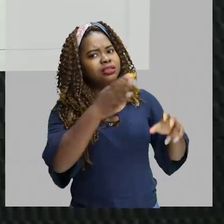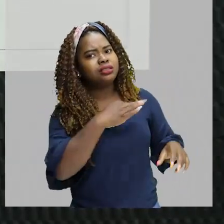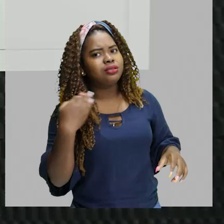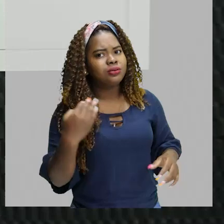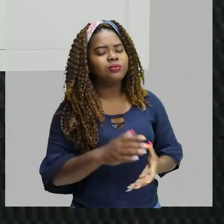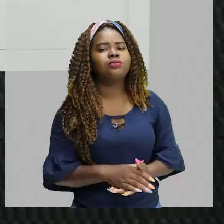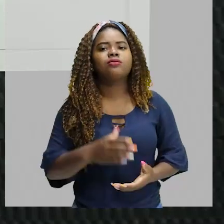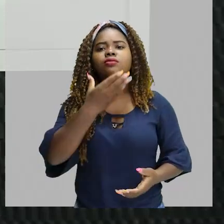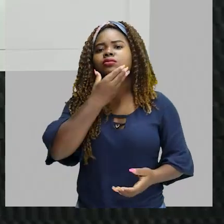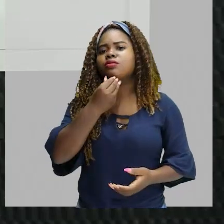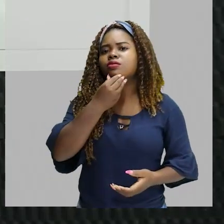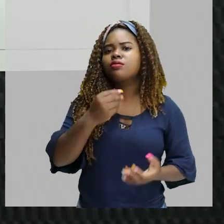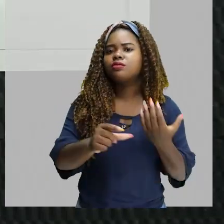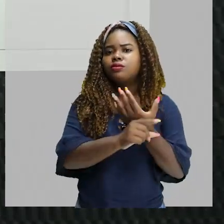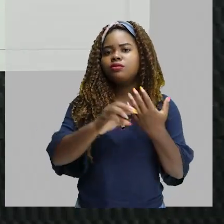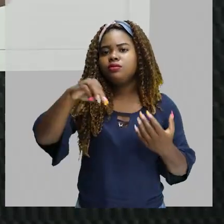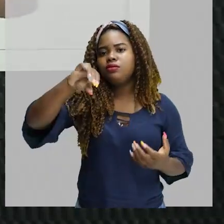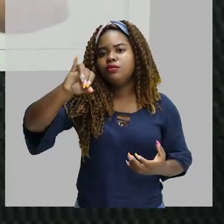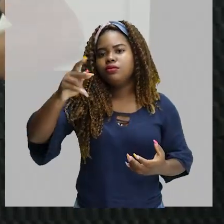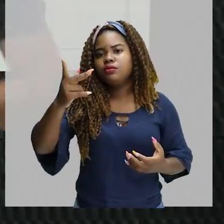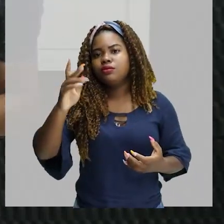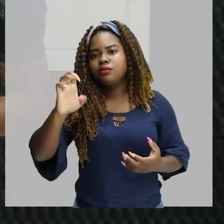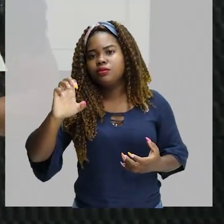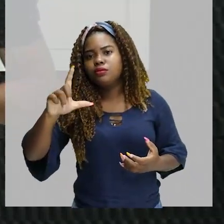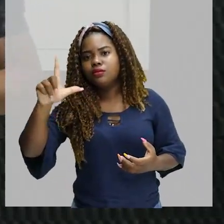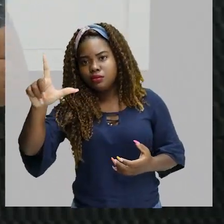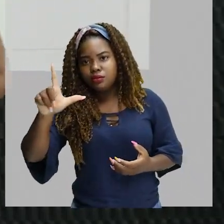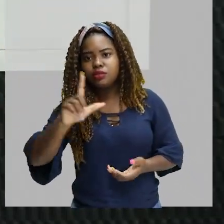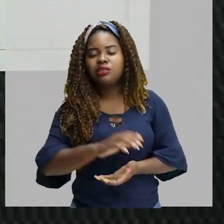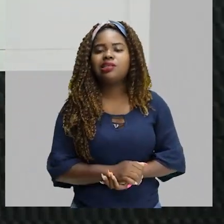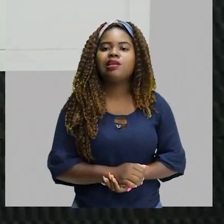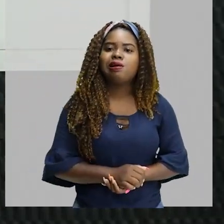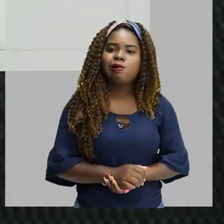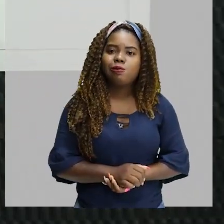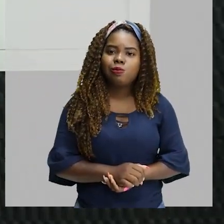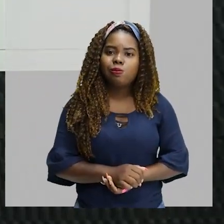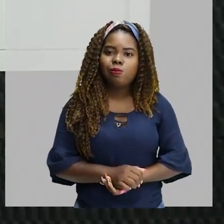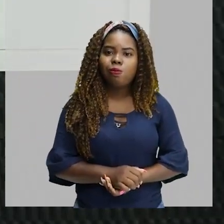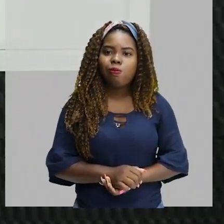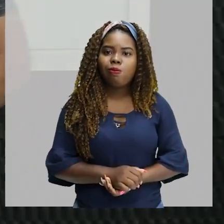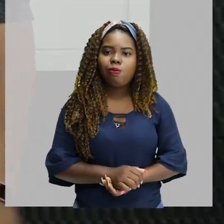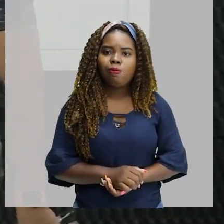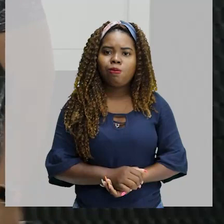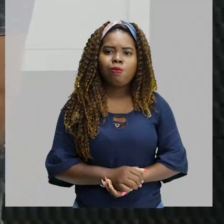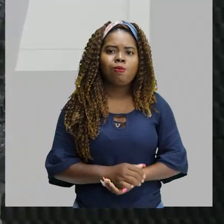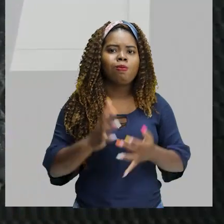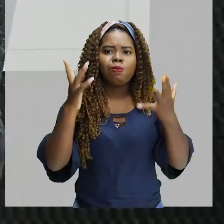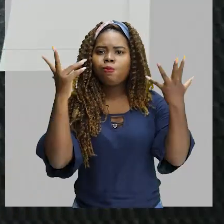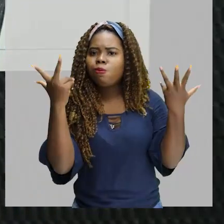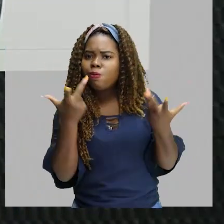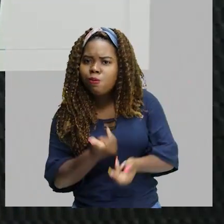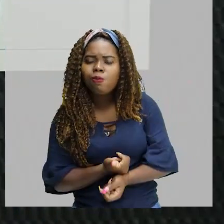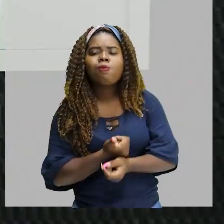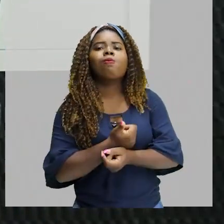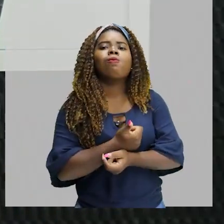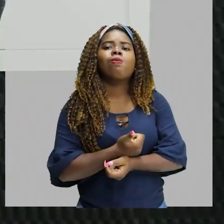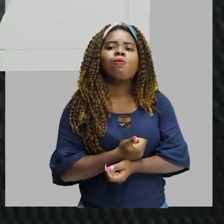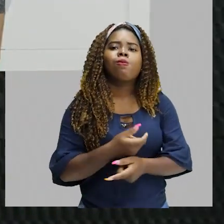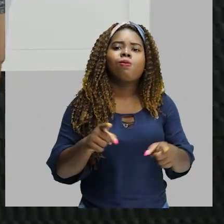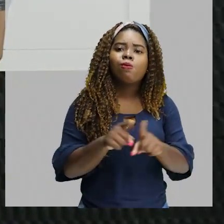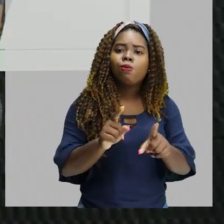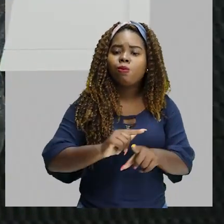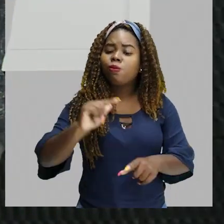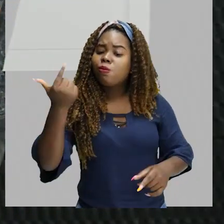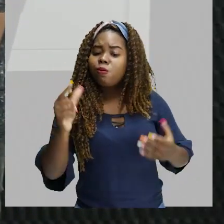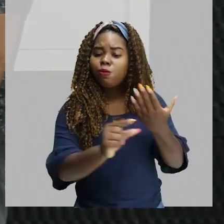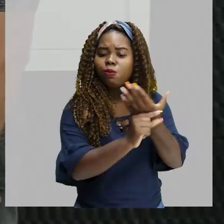Michel Montaigne, foi muito legal, viu? Leia os ensaios de Michel Montaigne, por exemplo. Fantástico, ele tem muita coisa falando sobre a morte também. Vários